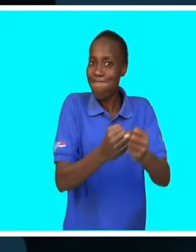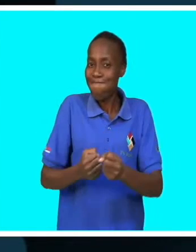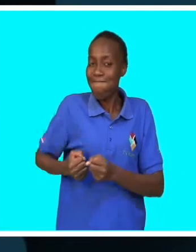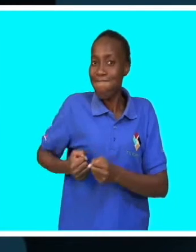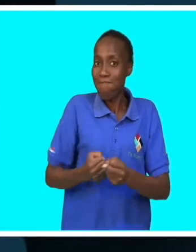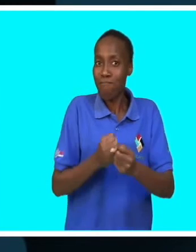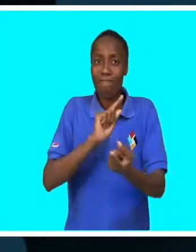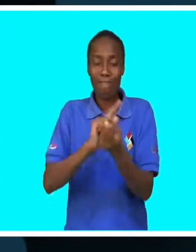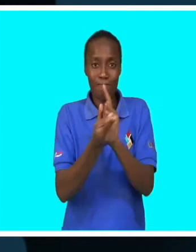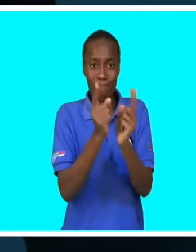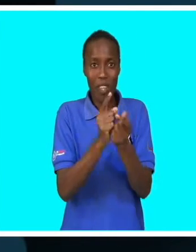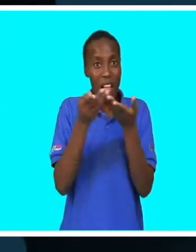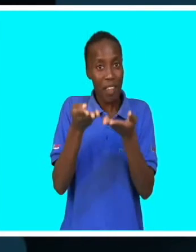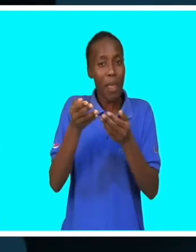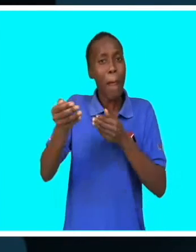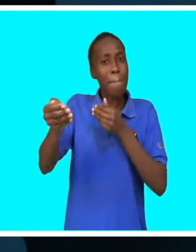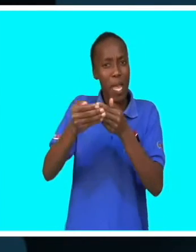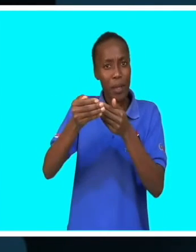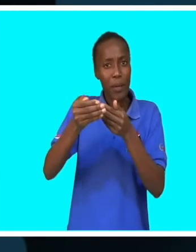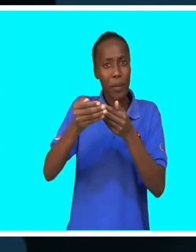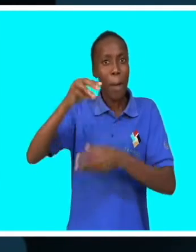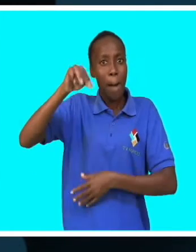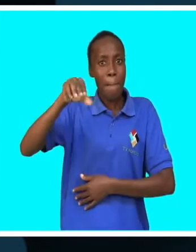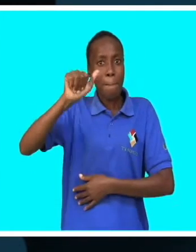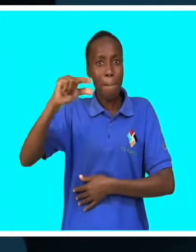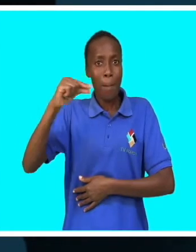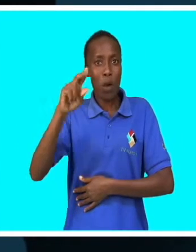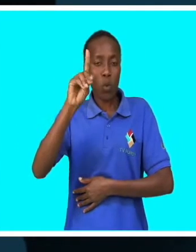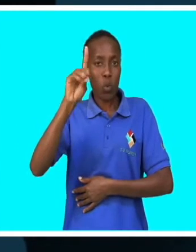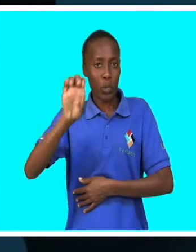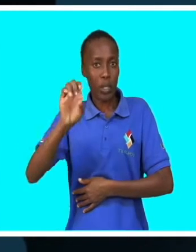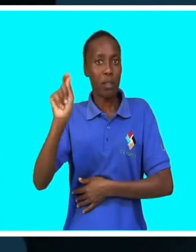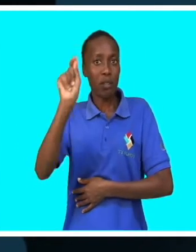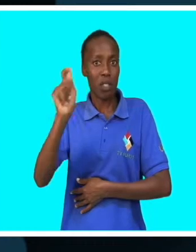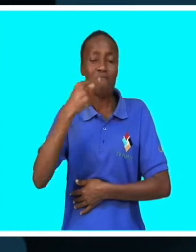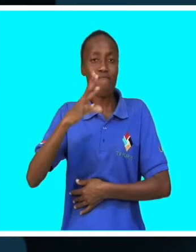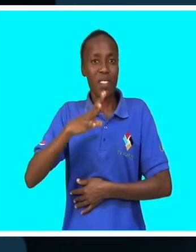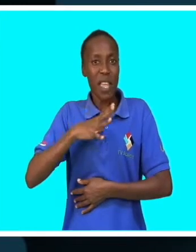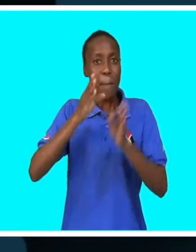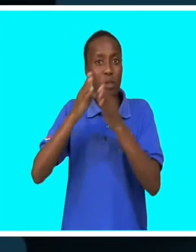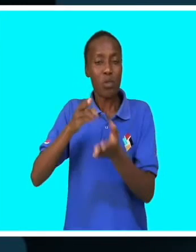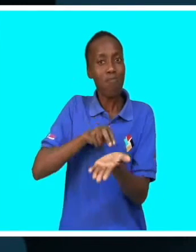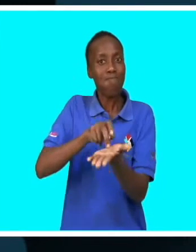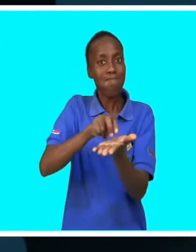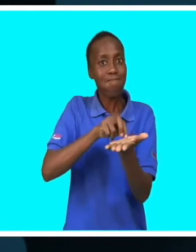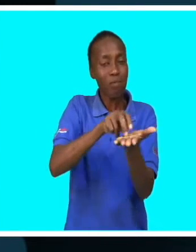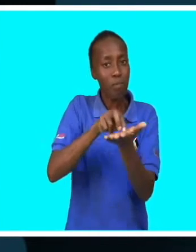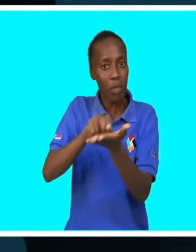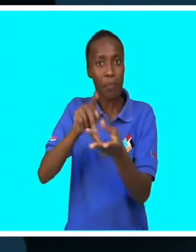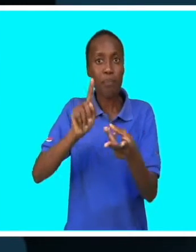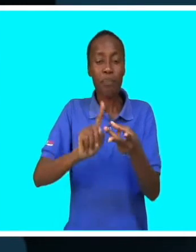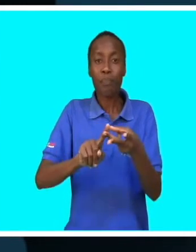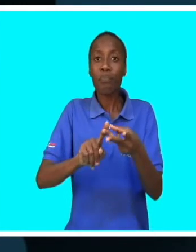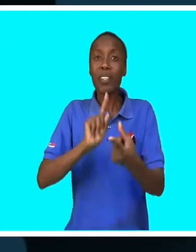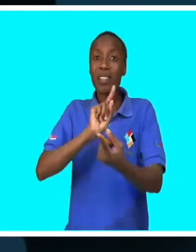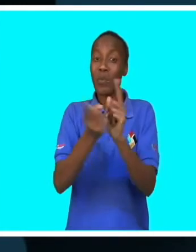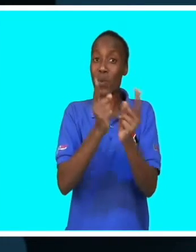Isto encontramos aqui, aqui perto, em Magud. Encontramos pessoas assim, andarem, encontramos